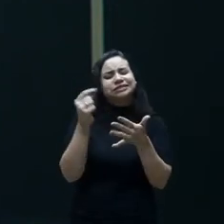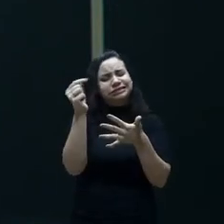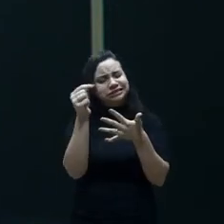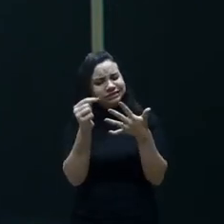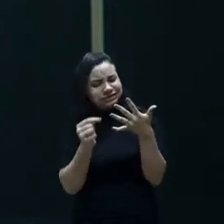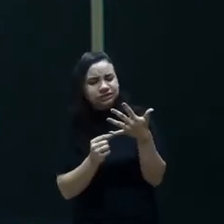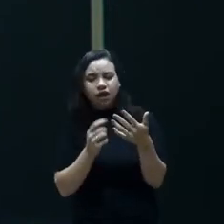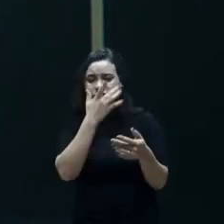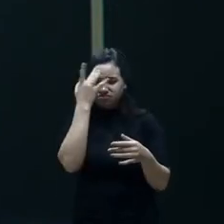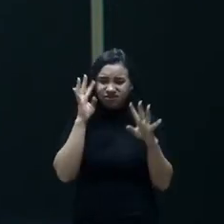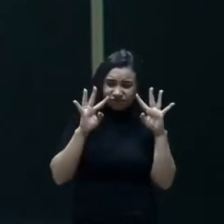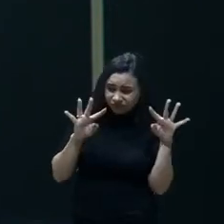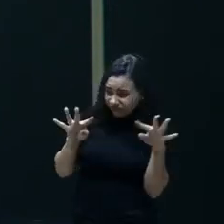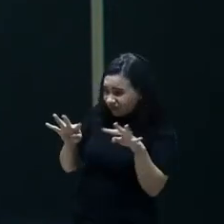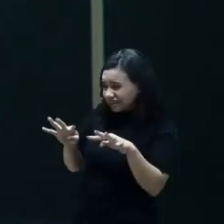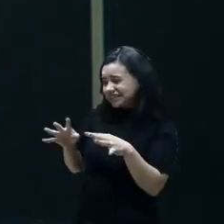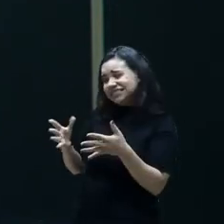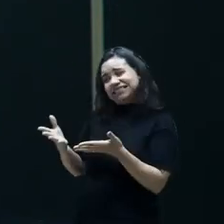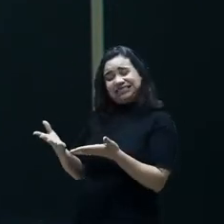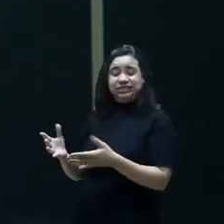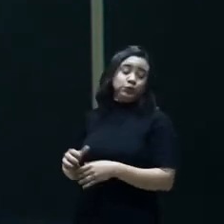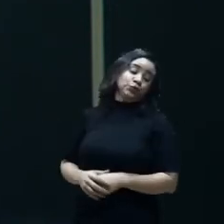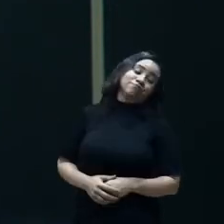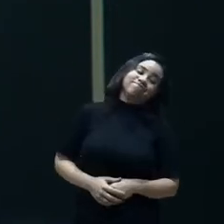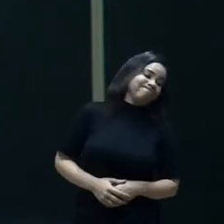Onde todo mundo olhava e falava assim, não vai dar em nada.